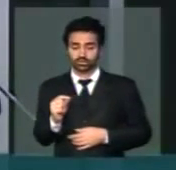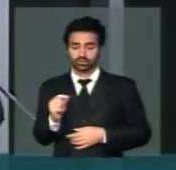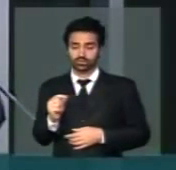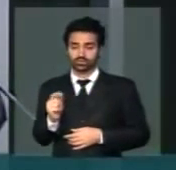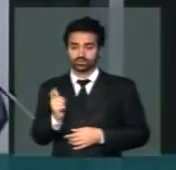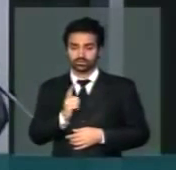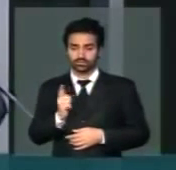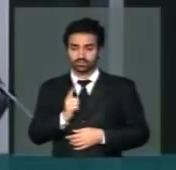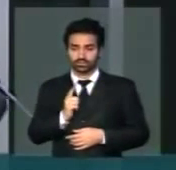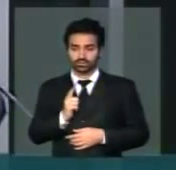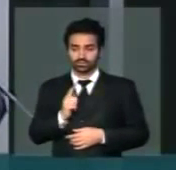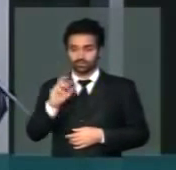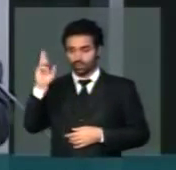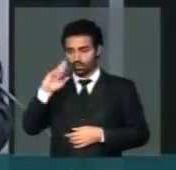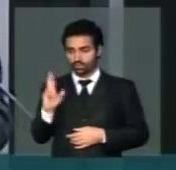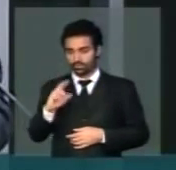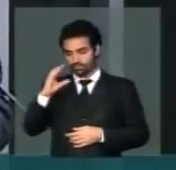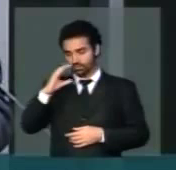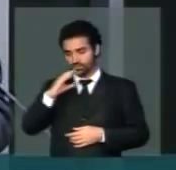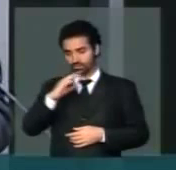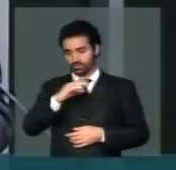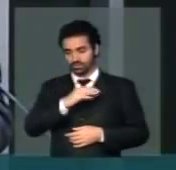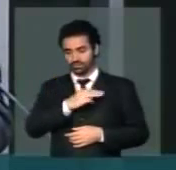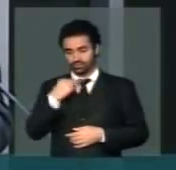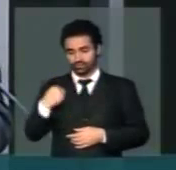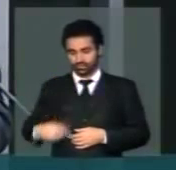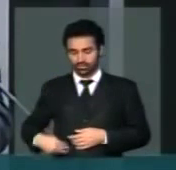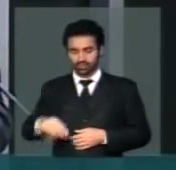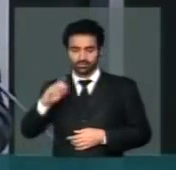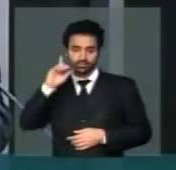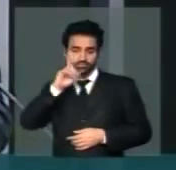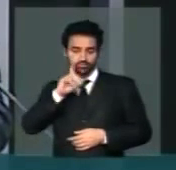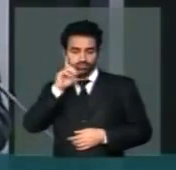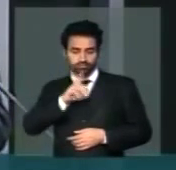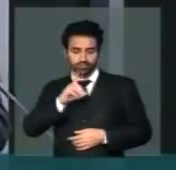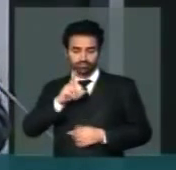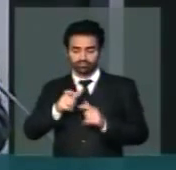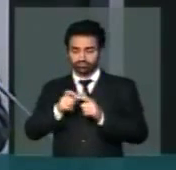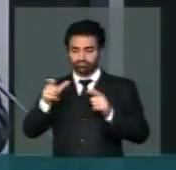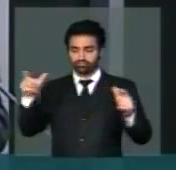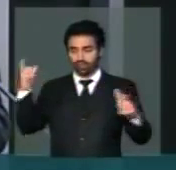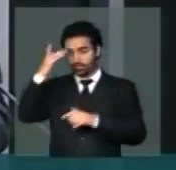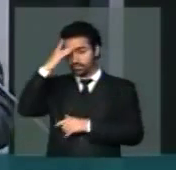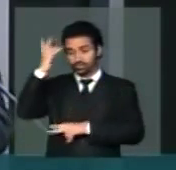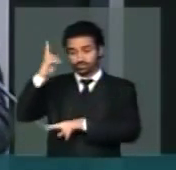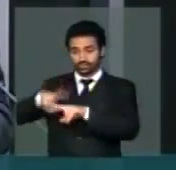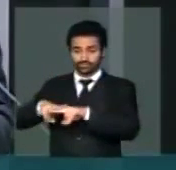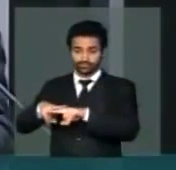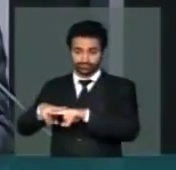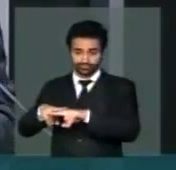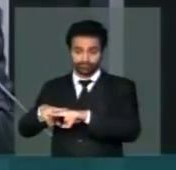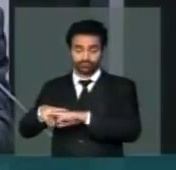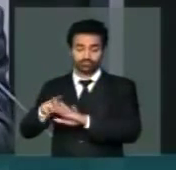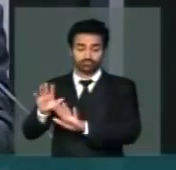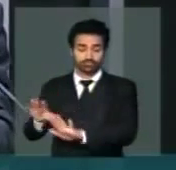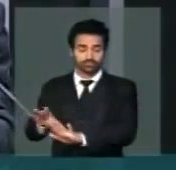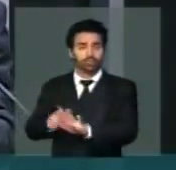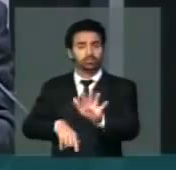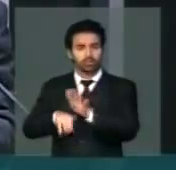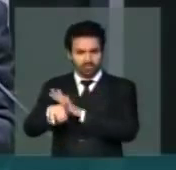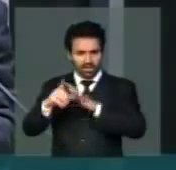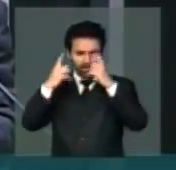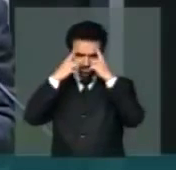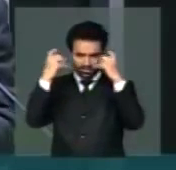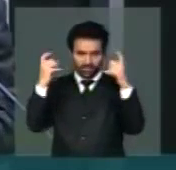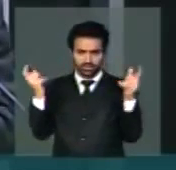com Rússia, China e Estados Unidos, em termos de prisioneiros. E a violência diminuiu,